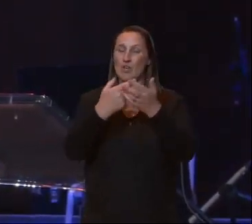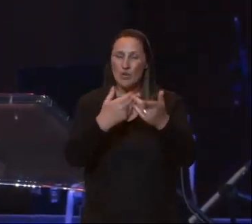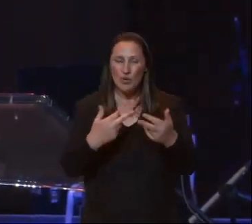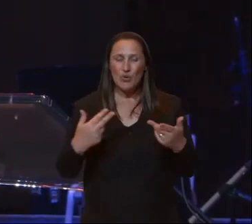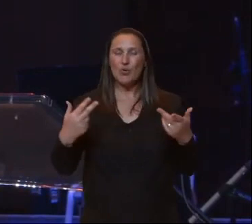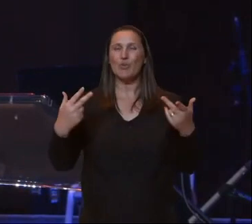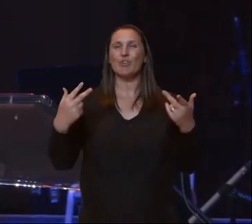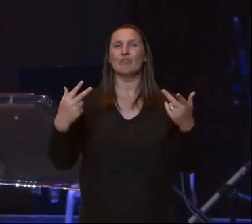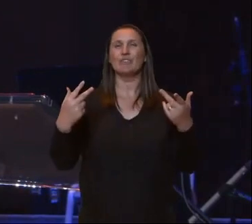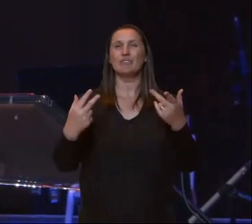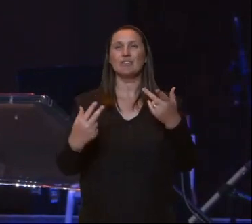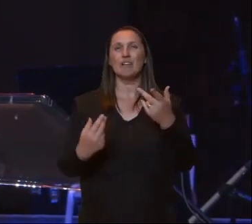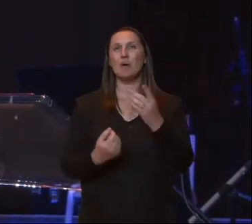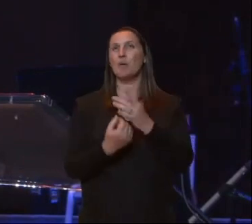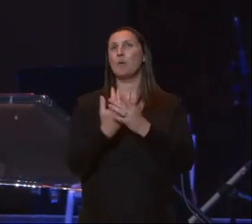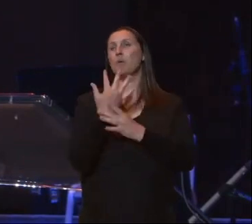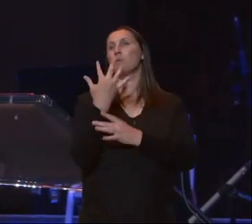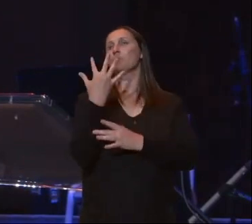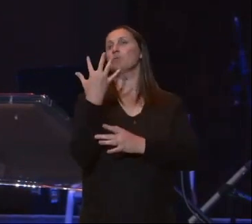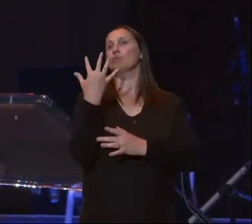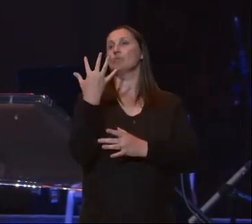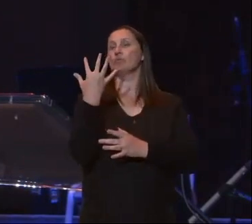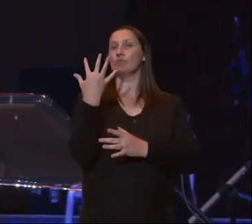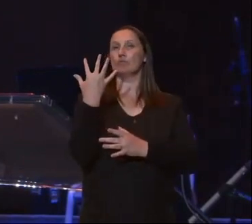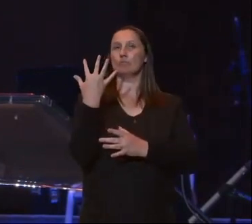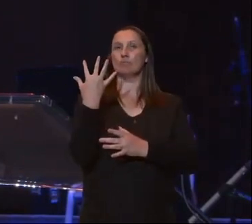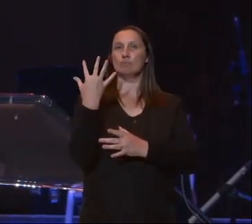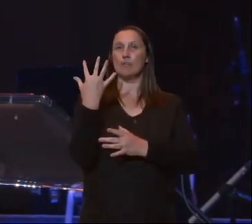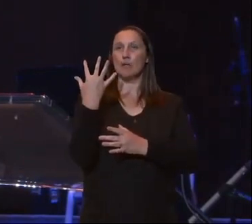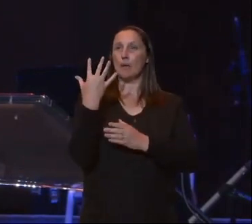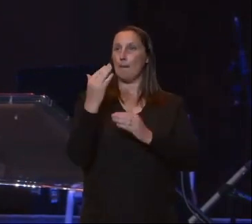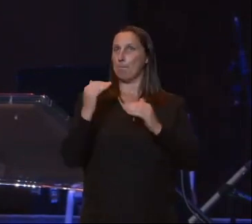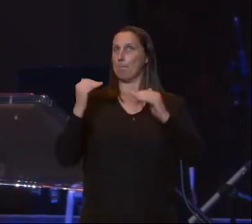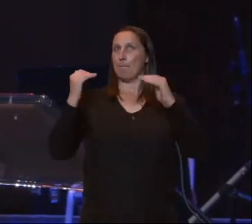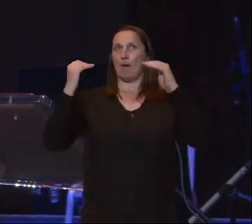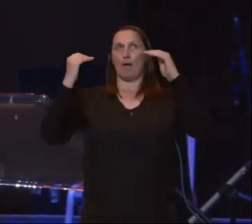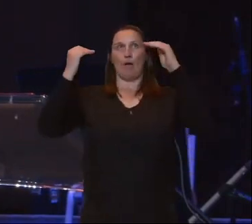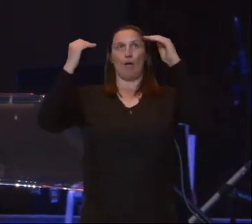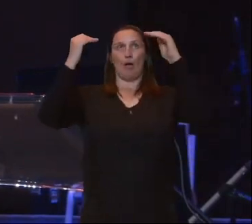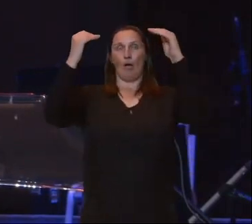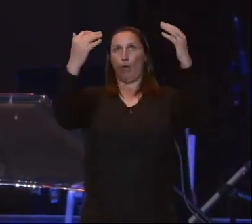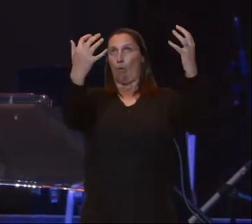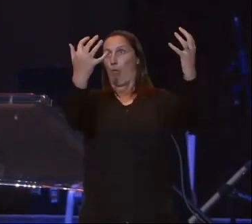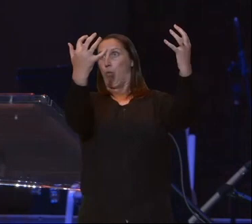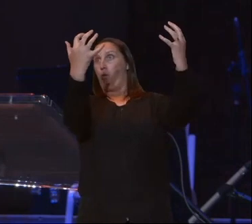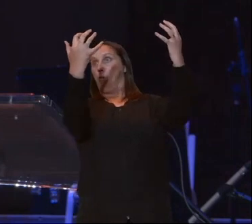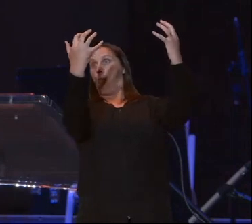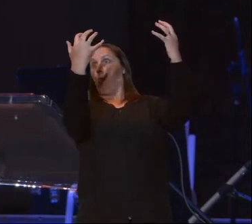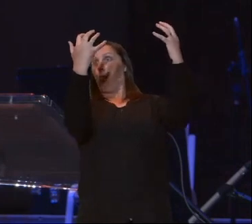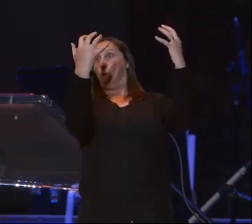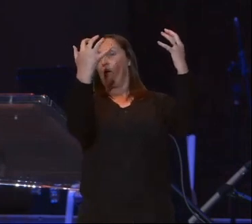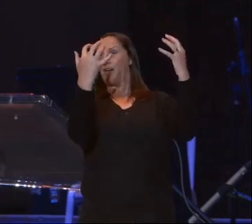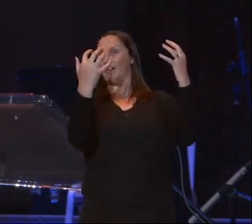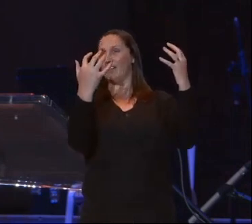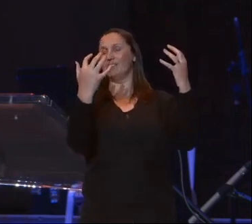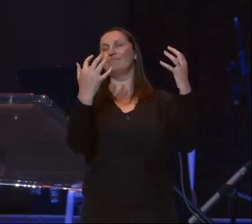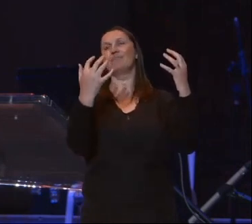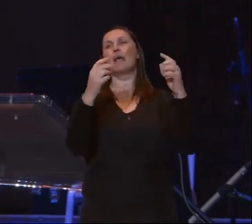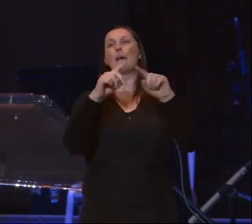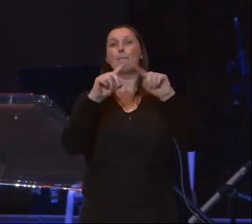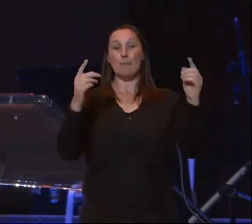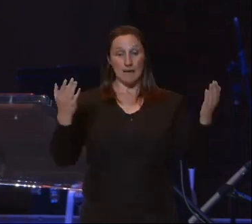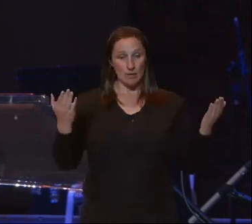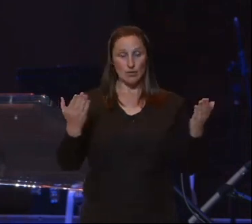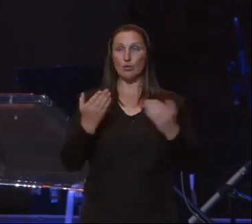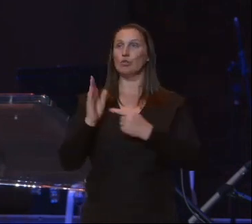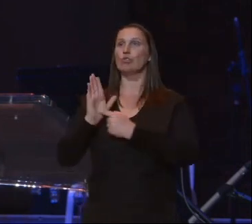situações que surgiram e elas são maiores do que você mesmo. Aleluia, esta noite eu quero